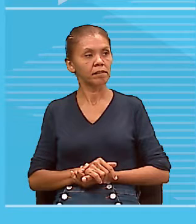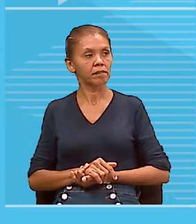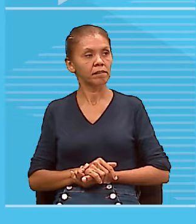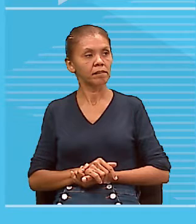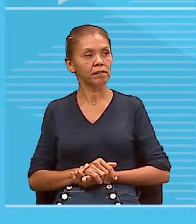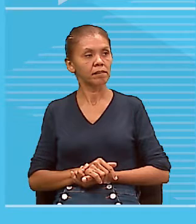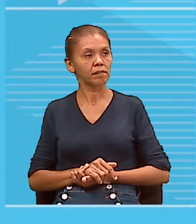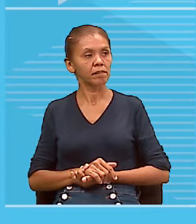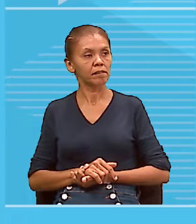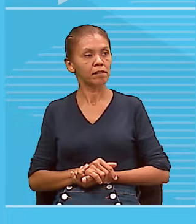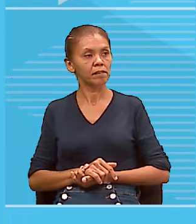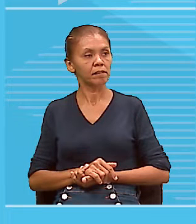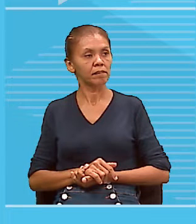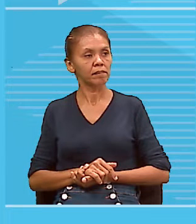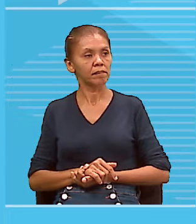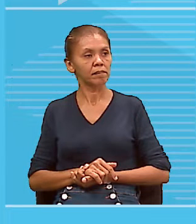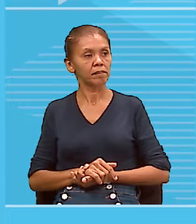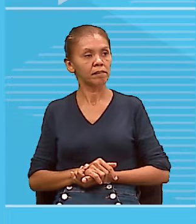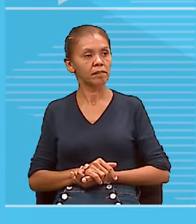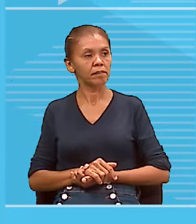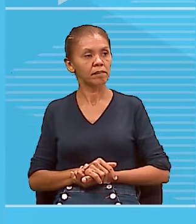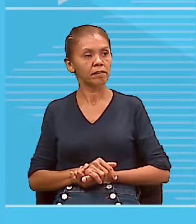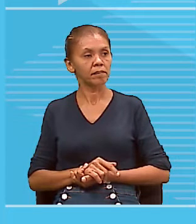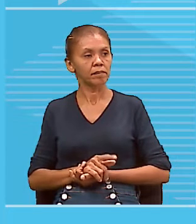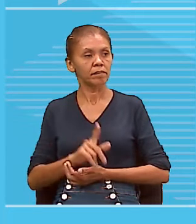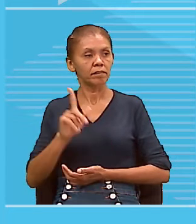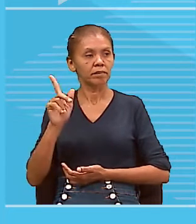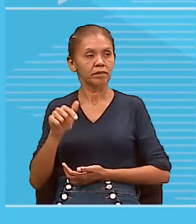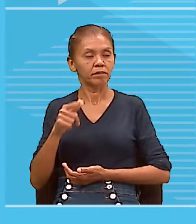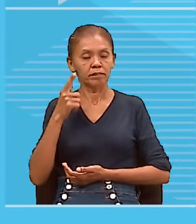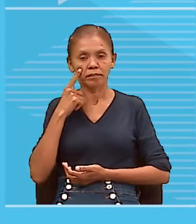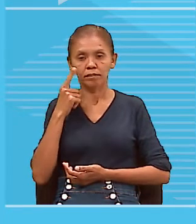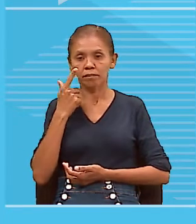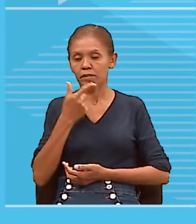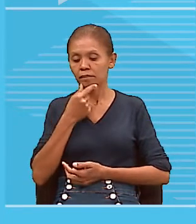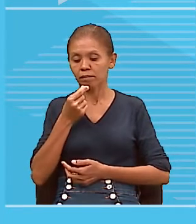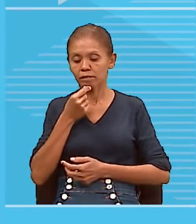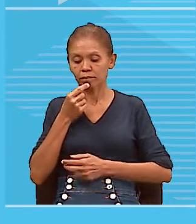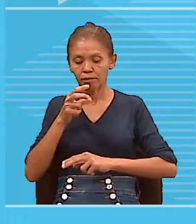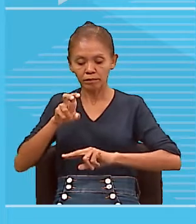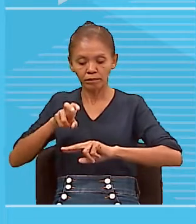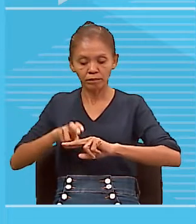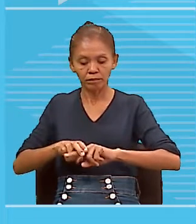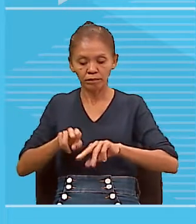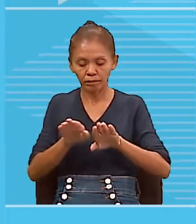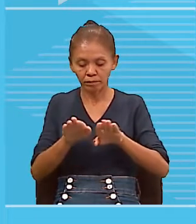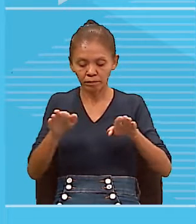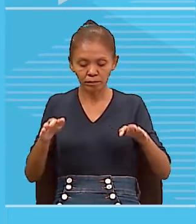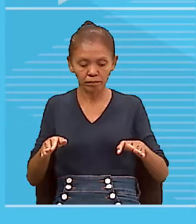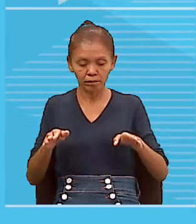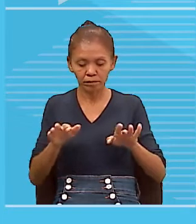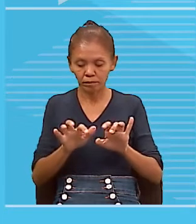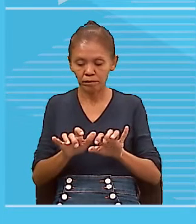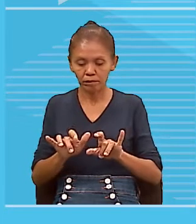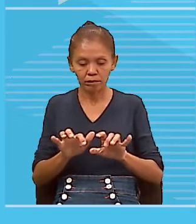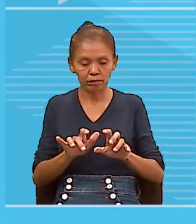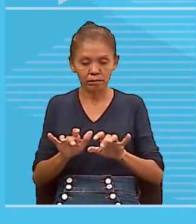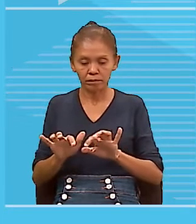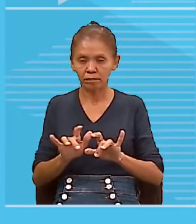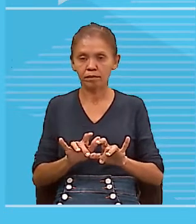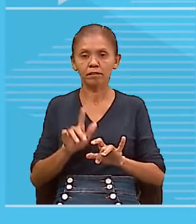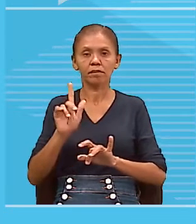mas apareceu um cidadão sentadinho igual o Daniel tá ali mais a Ju no computador Isso faz parte da nossa evolução